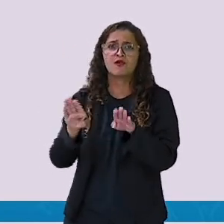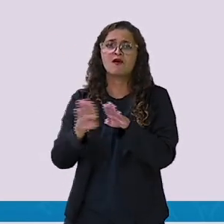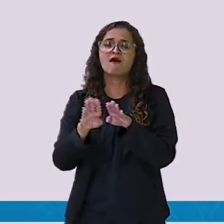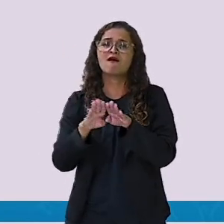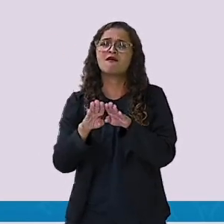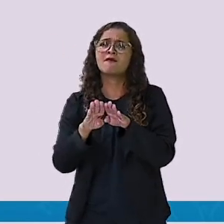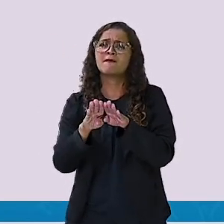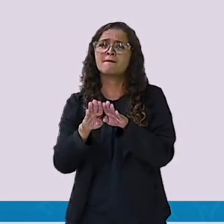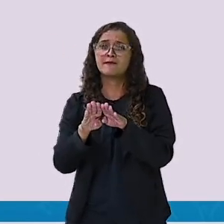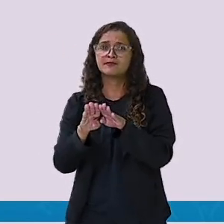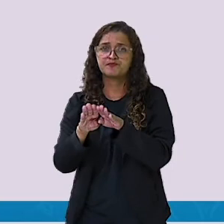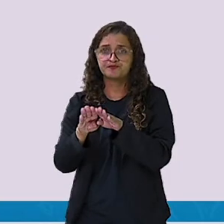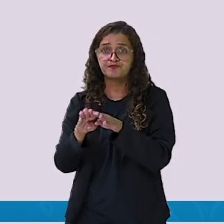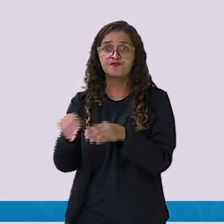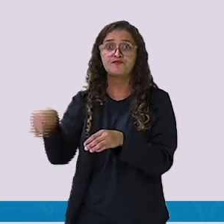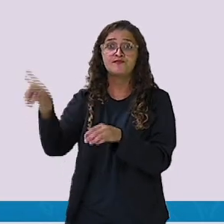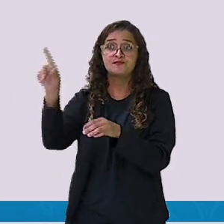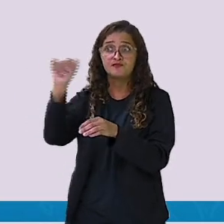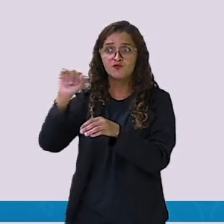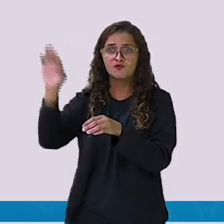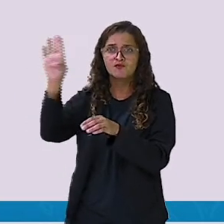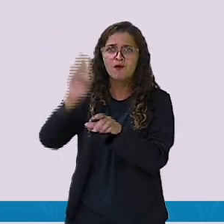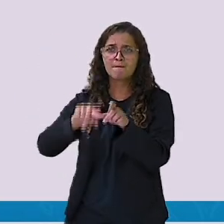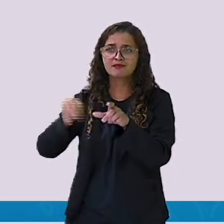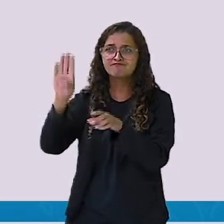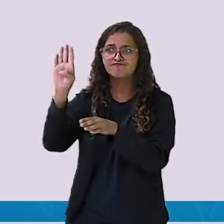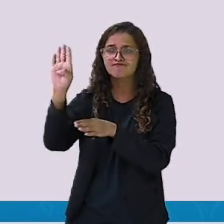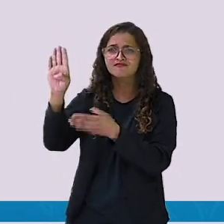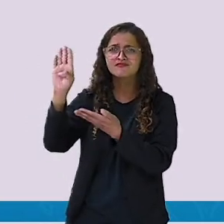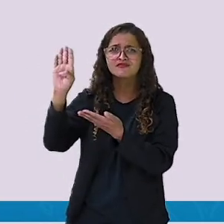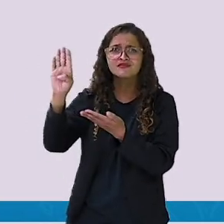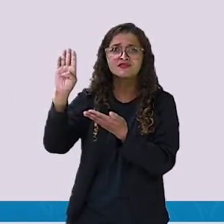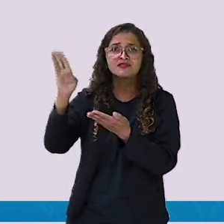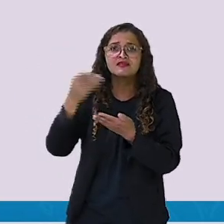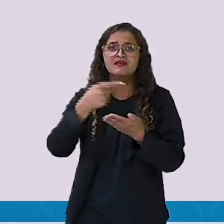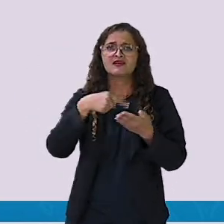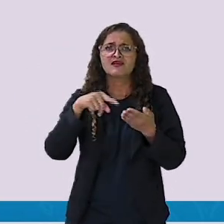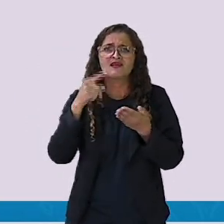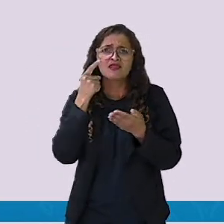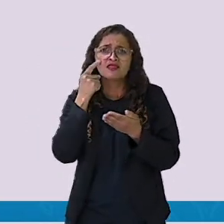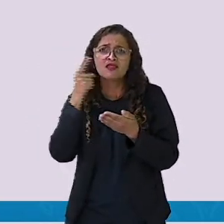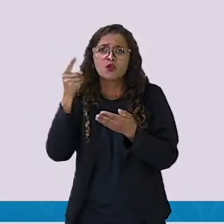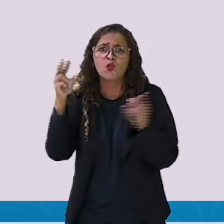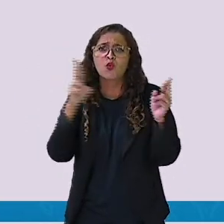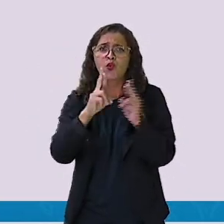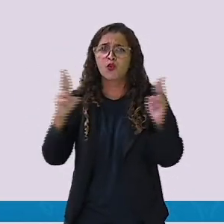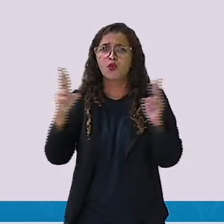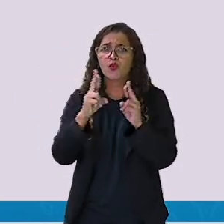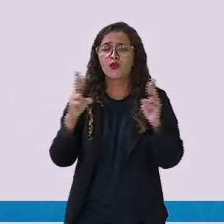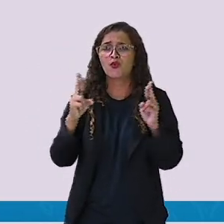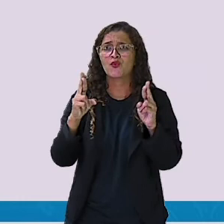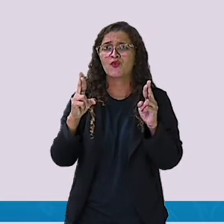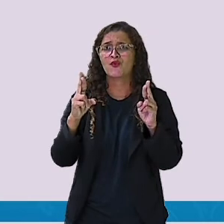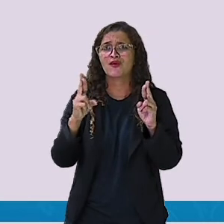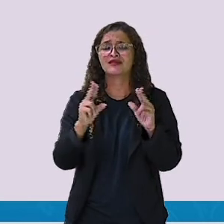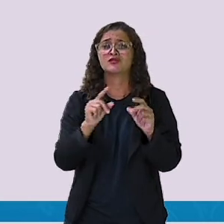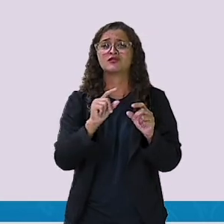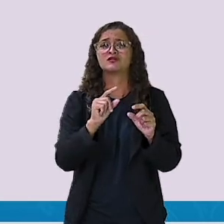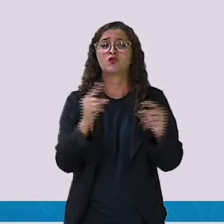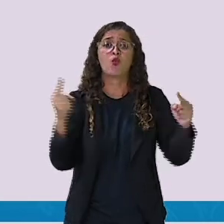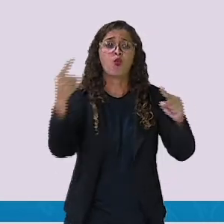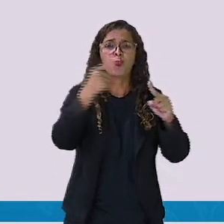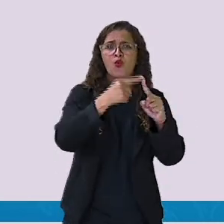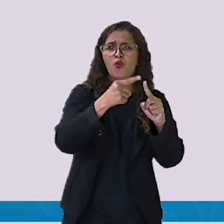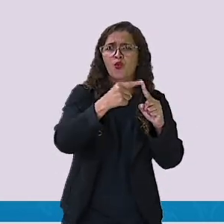Relacione as fotos ao tipo de agropecuária que cada uma delas representa. Temos aqui 2